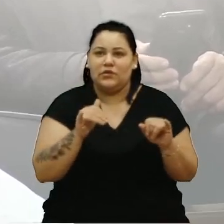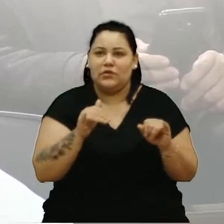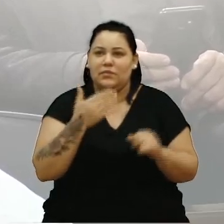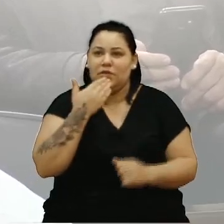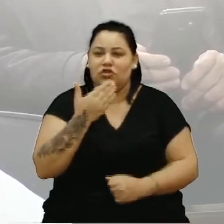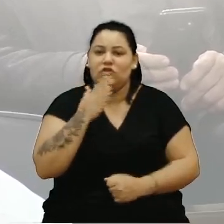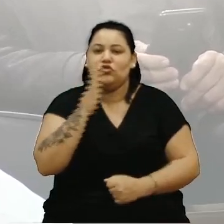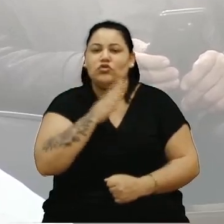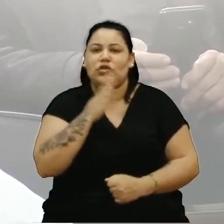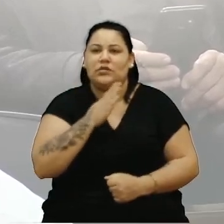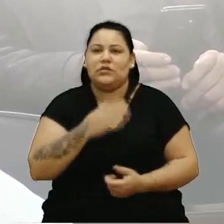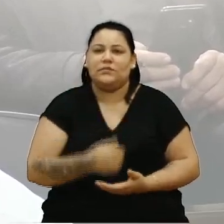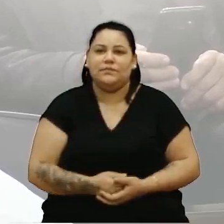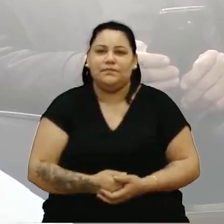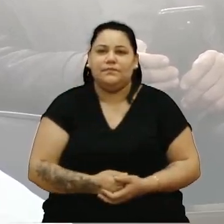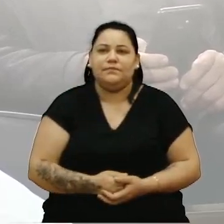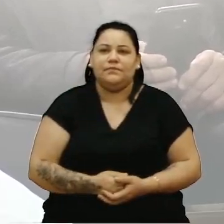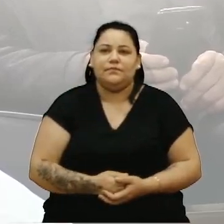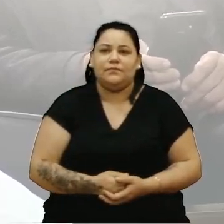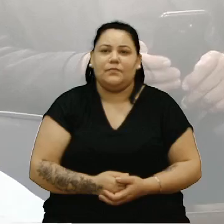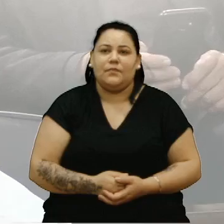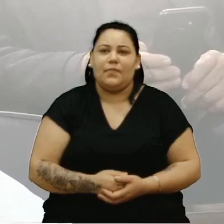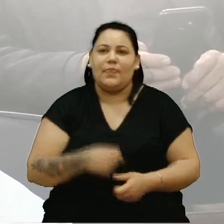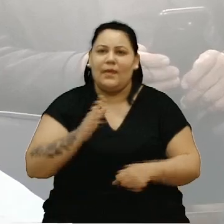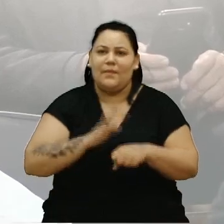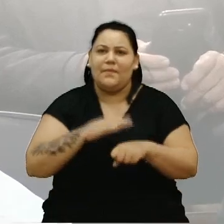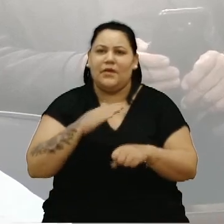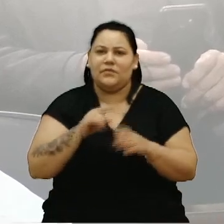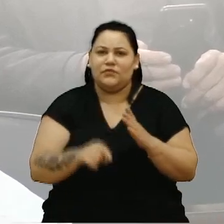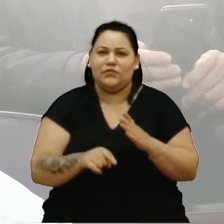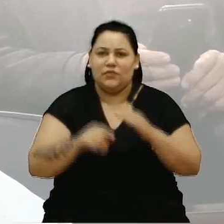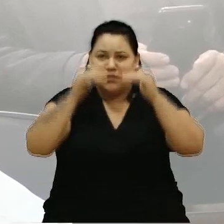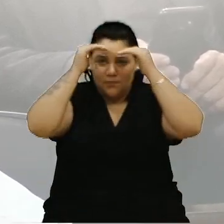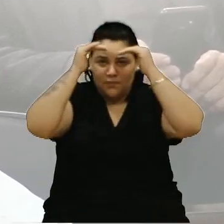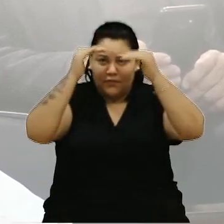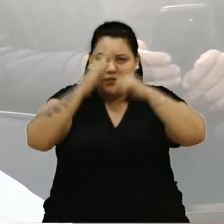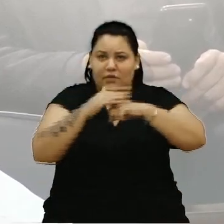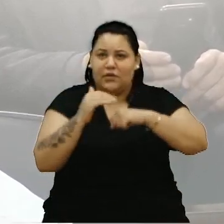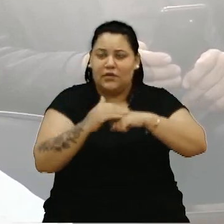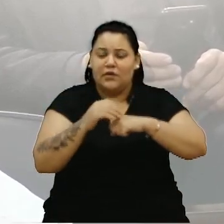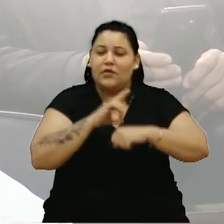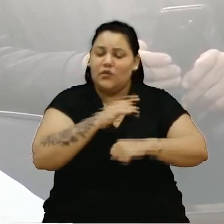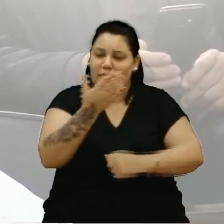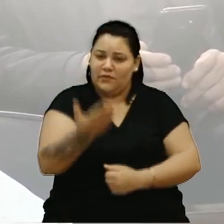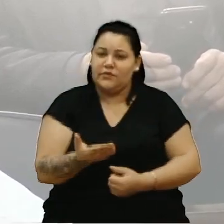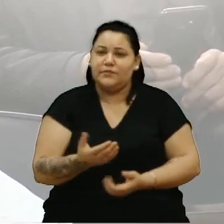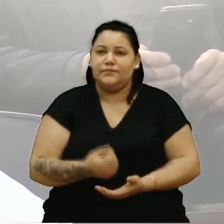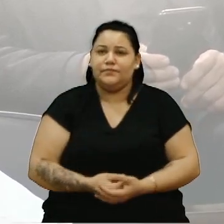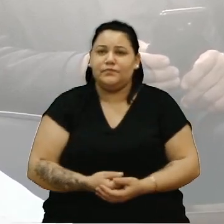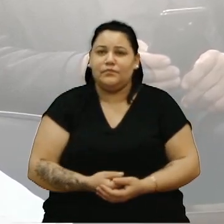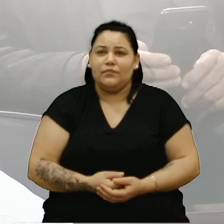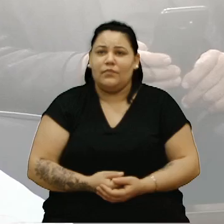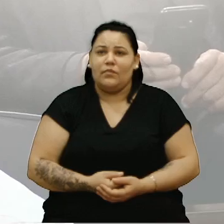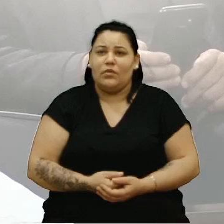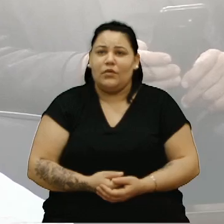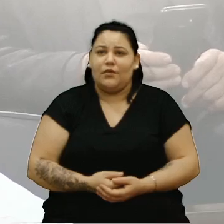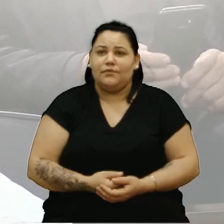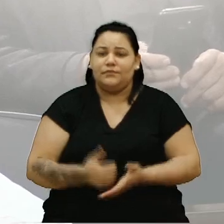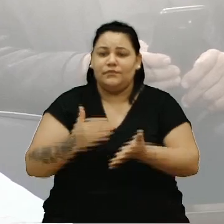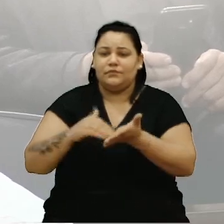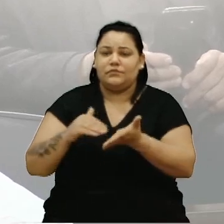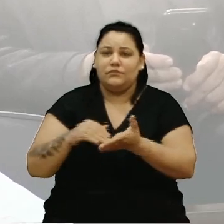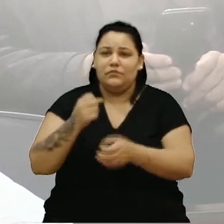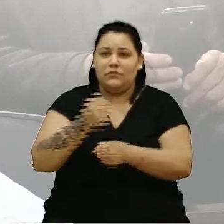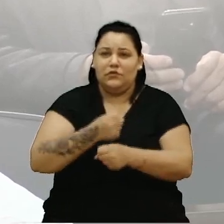urgência. E eu vou além, vereador Velocino, com todo o respeito e o carinho que eu tenho pelo senhor. O secretário de obras foi